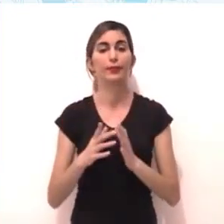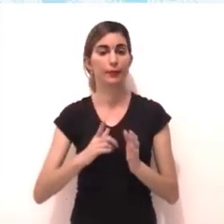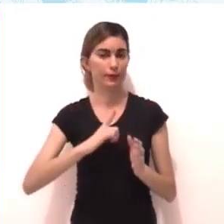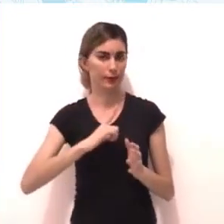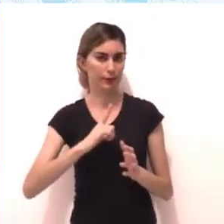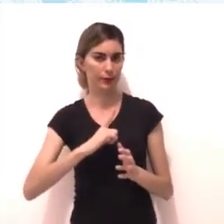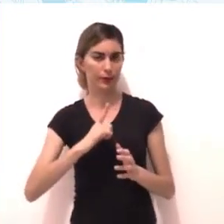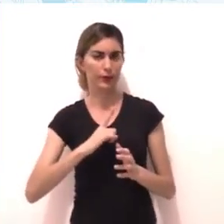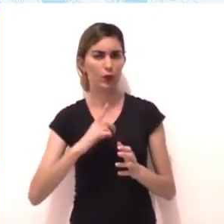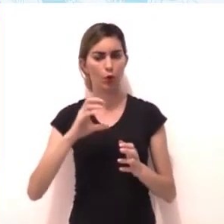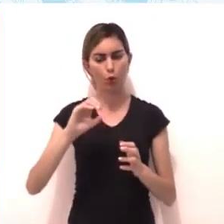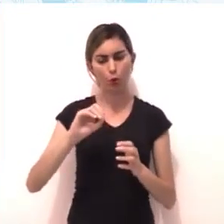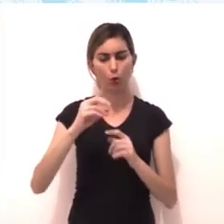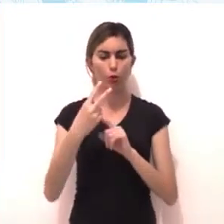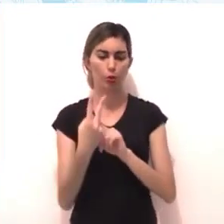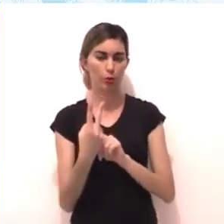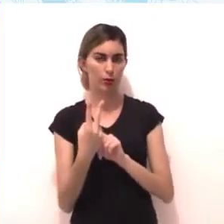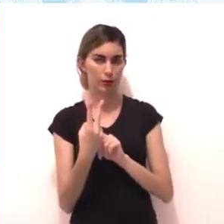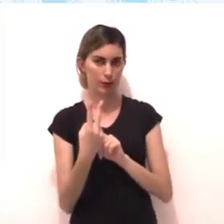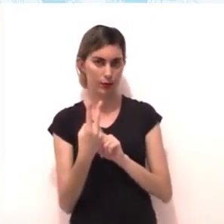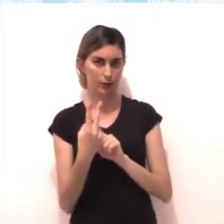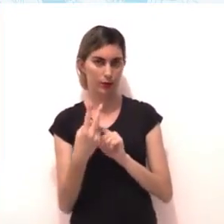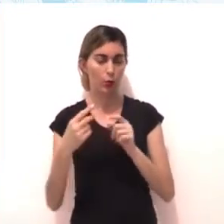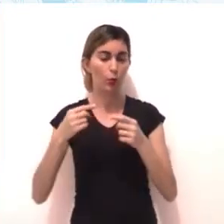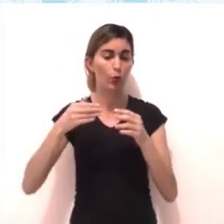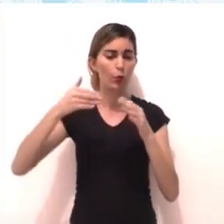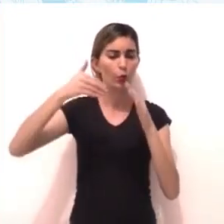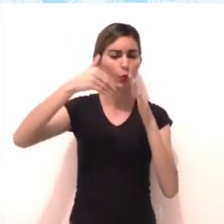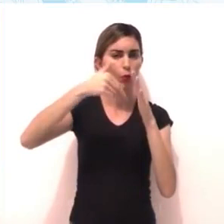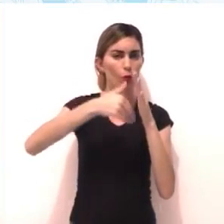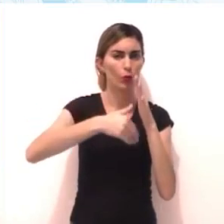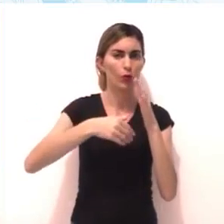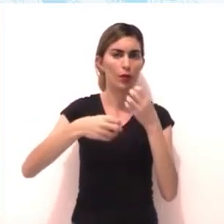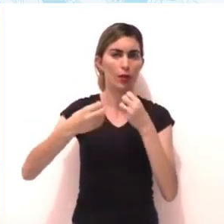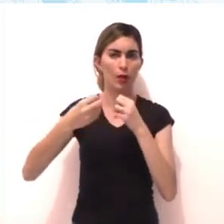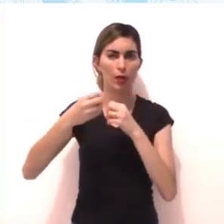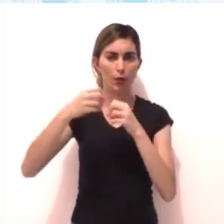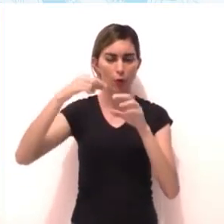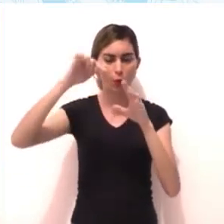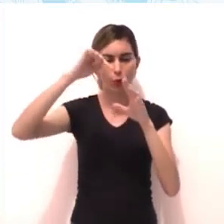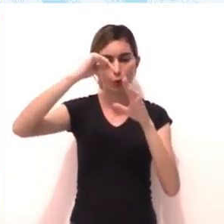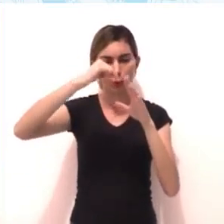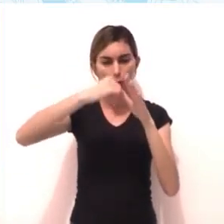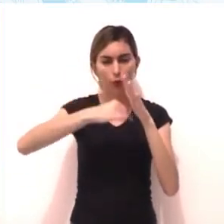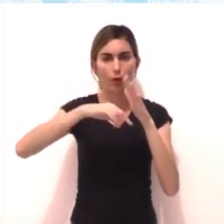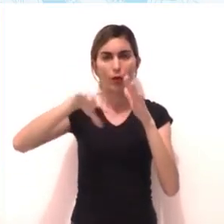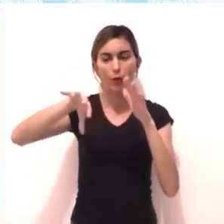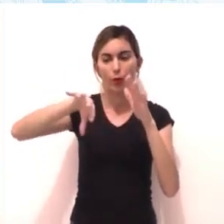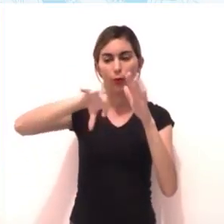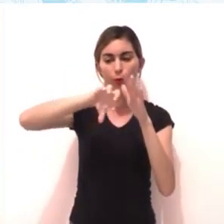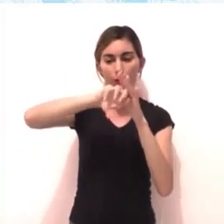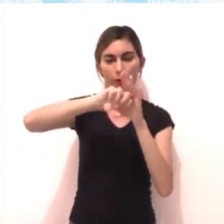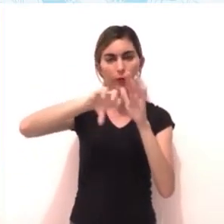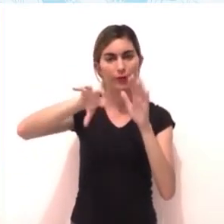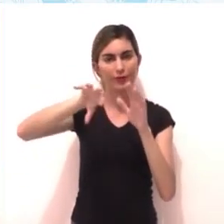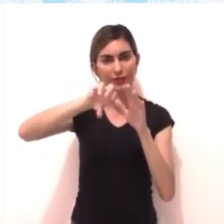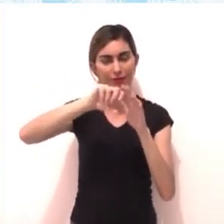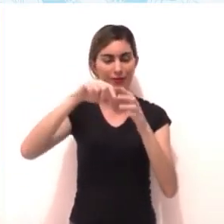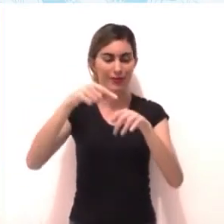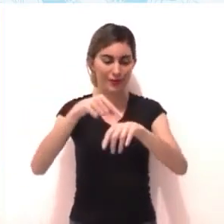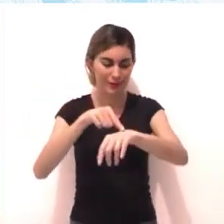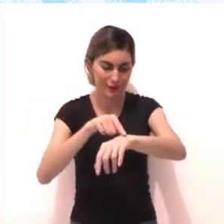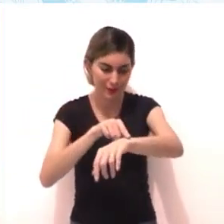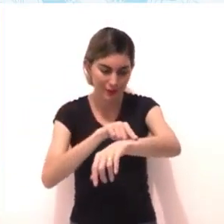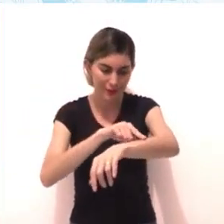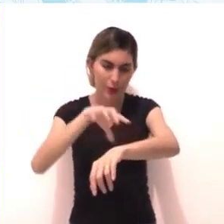tem o O2 passando do alvéolo para o capilar